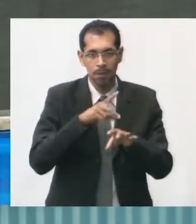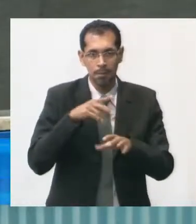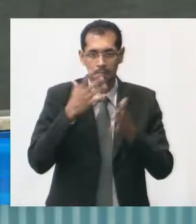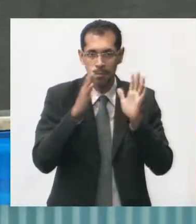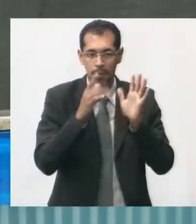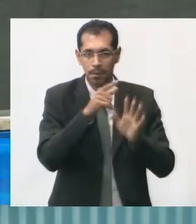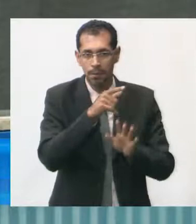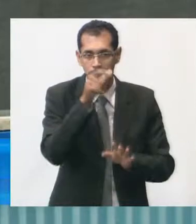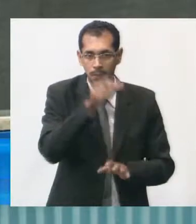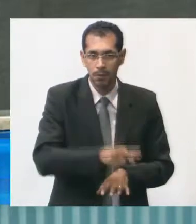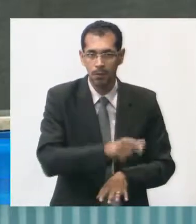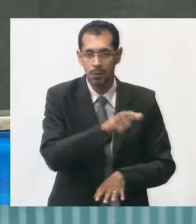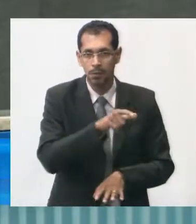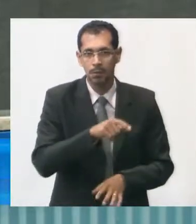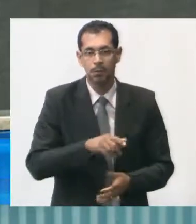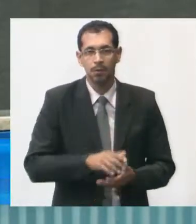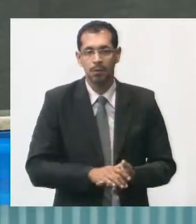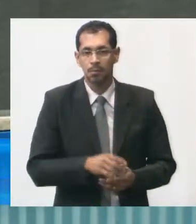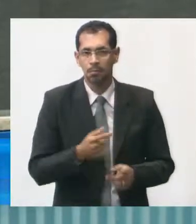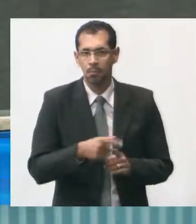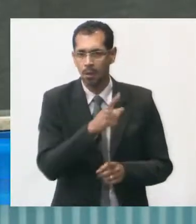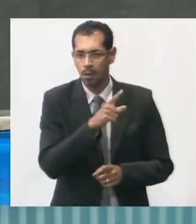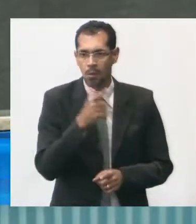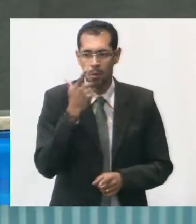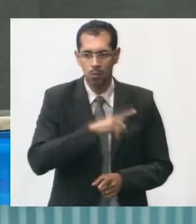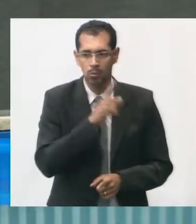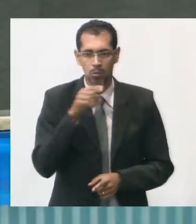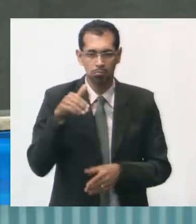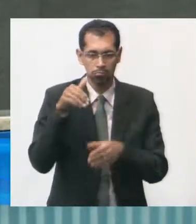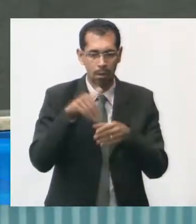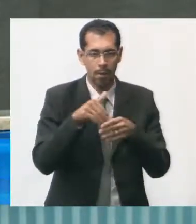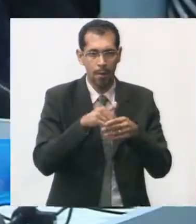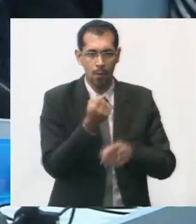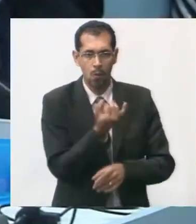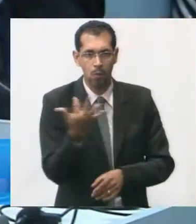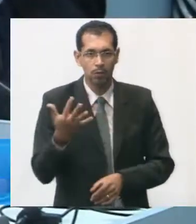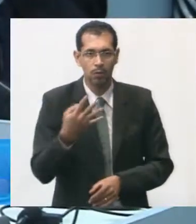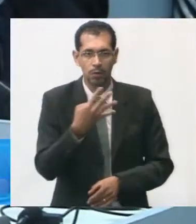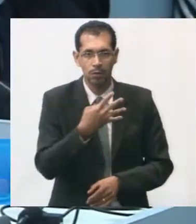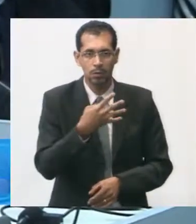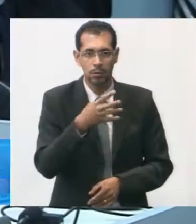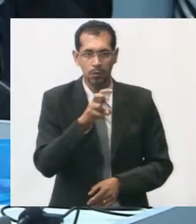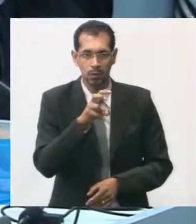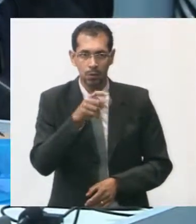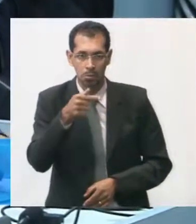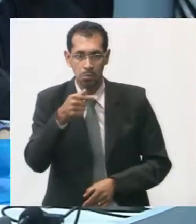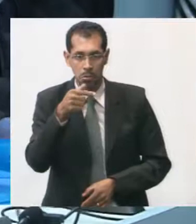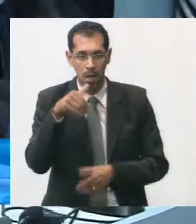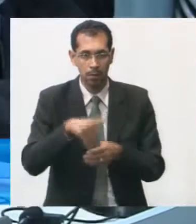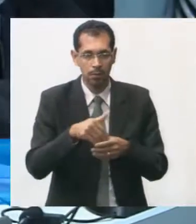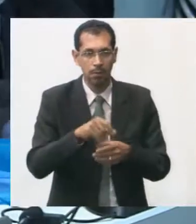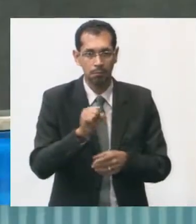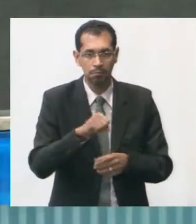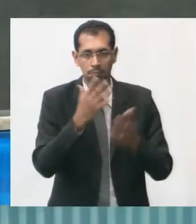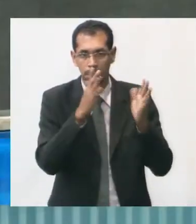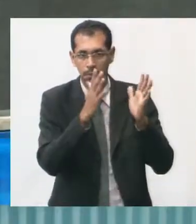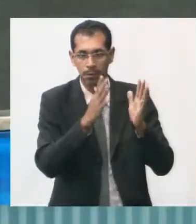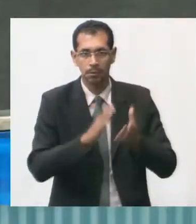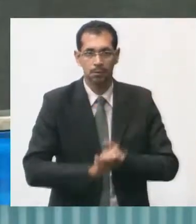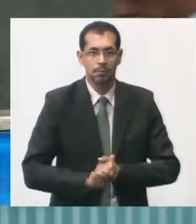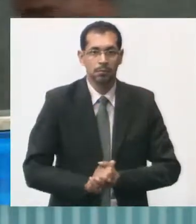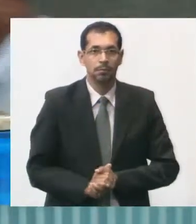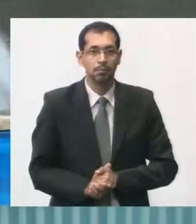de Taboazeiro, com 457 votos. Parabéns a toda a chapa. Okay. Chapa 1. Então, parabéns, Ricardo. Nosso